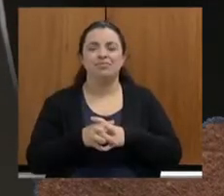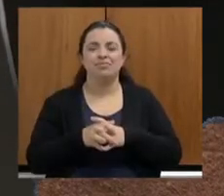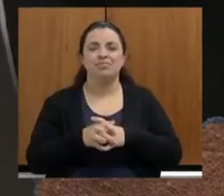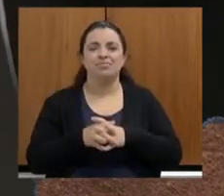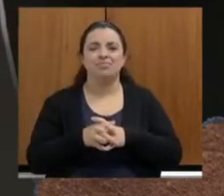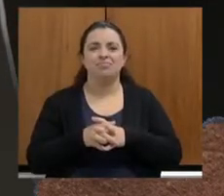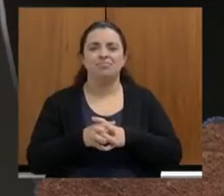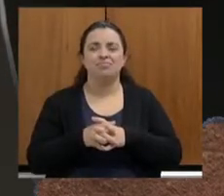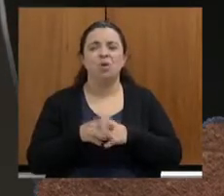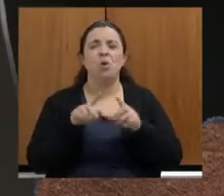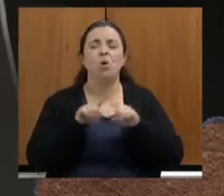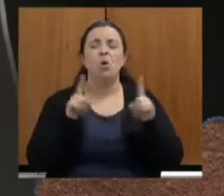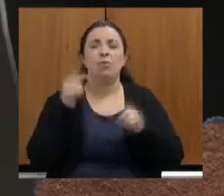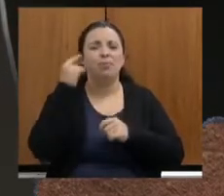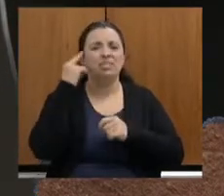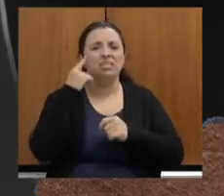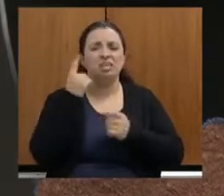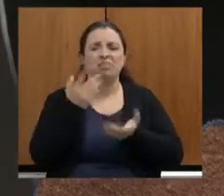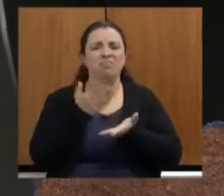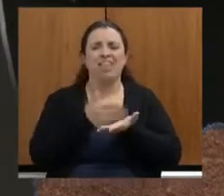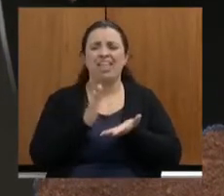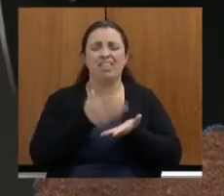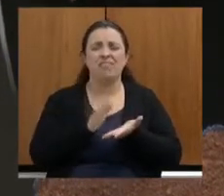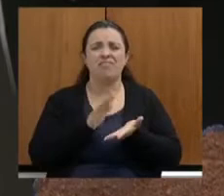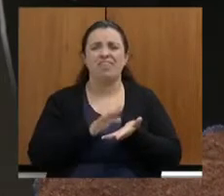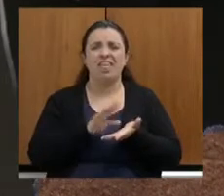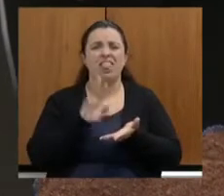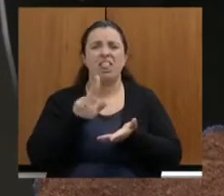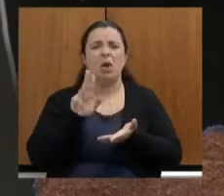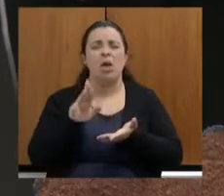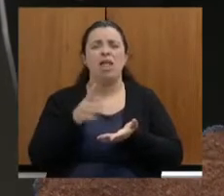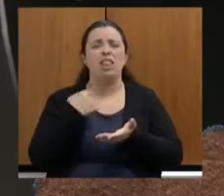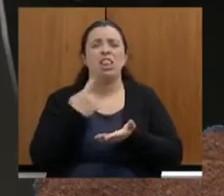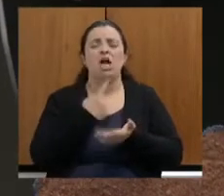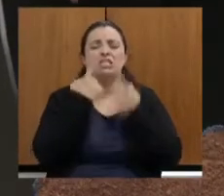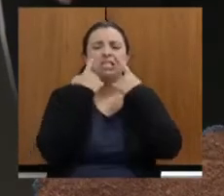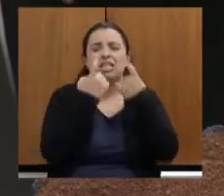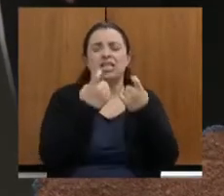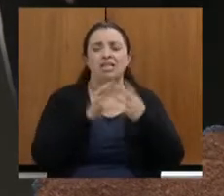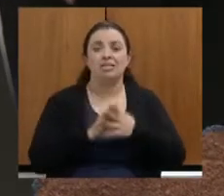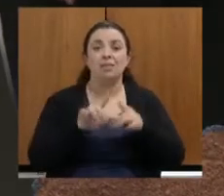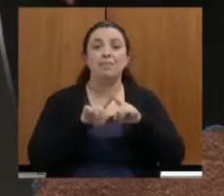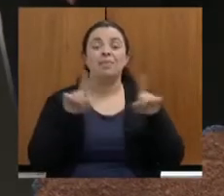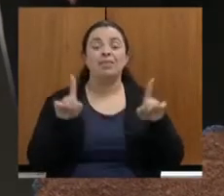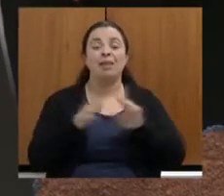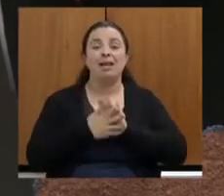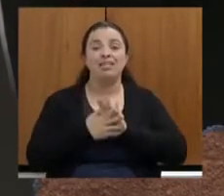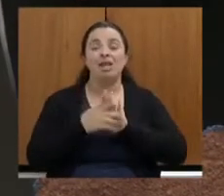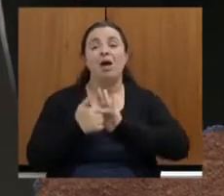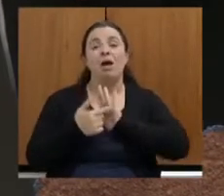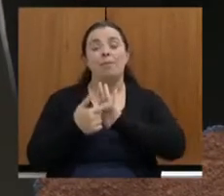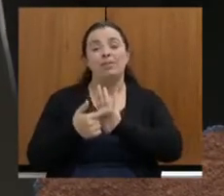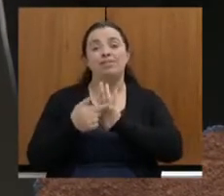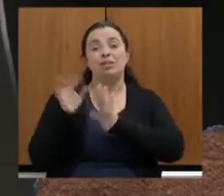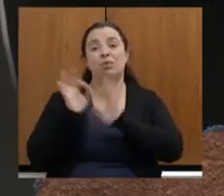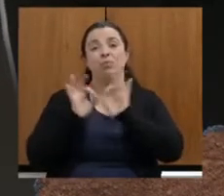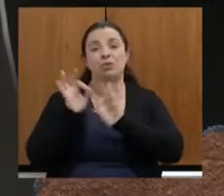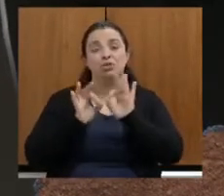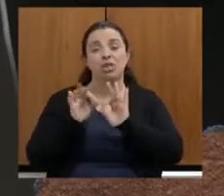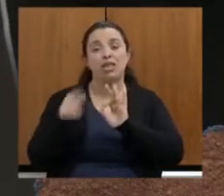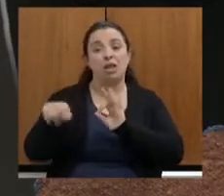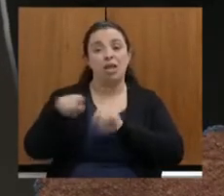que talvez não seja da nossa conta mas ao apresentar o projeto aos meus alunos eles